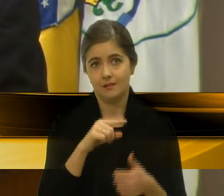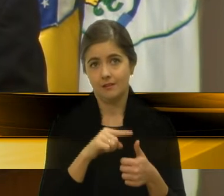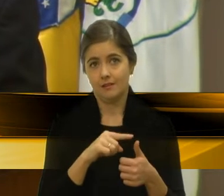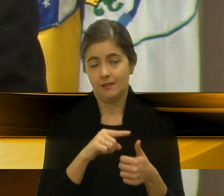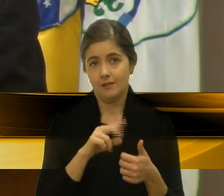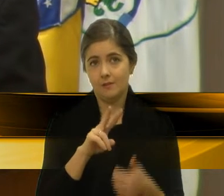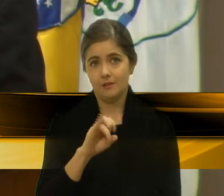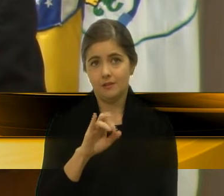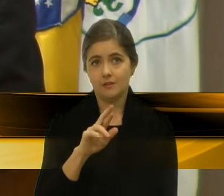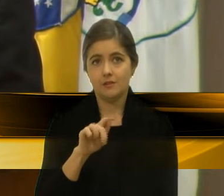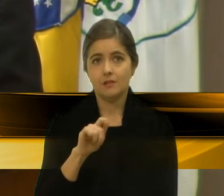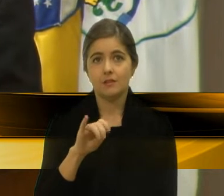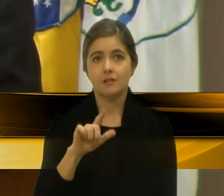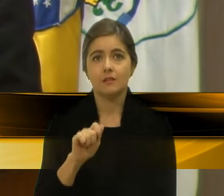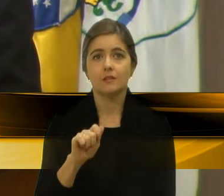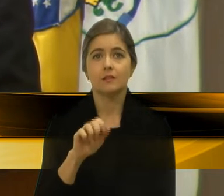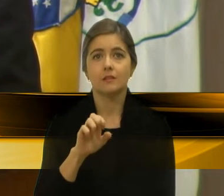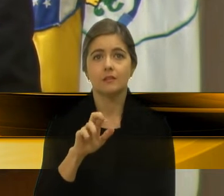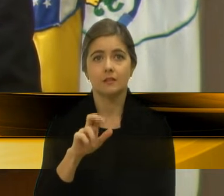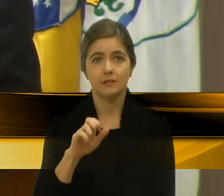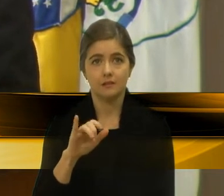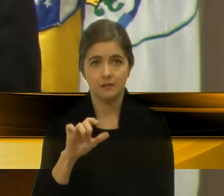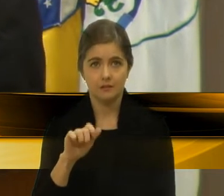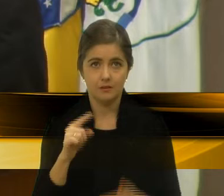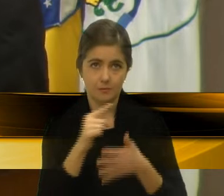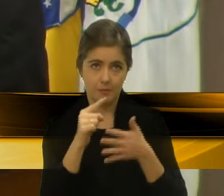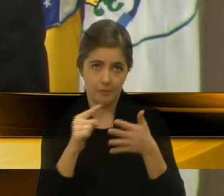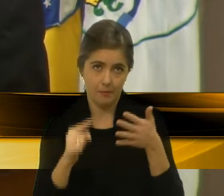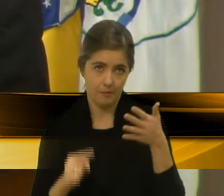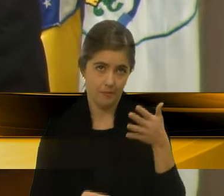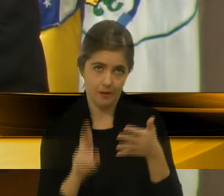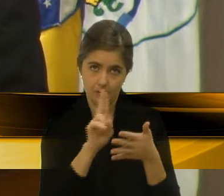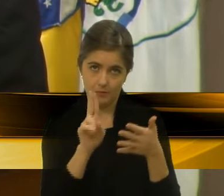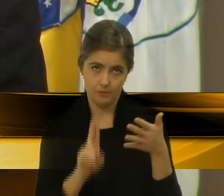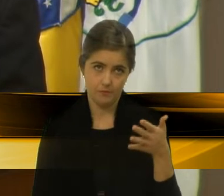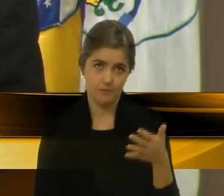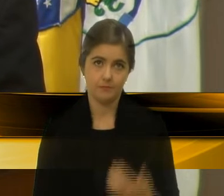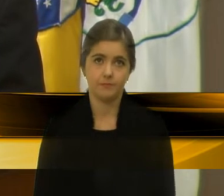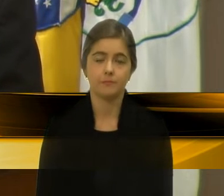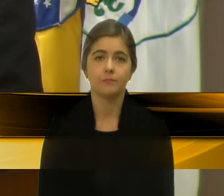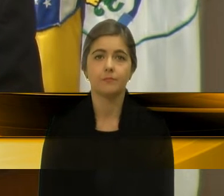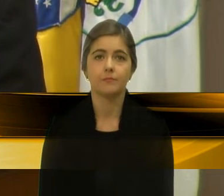Virgília, Ercília, Arcino, Pedro e Nair.